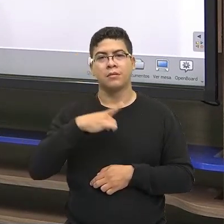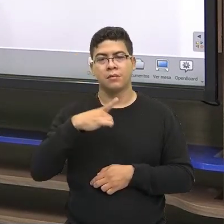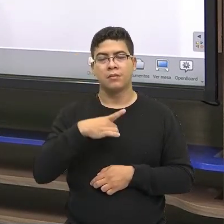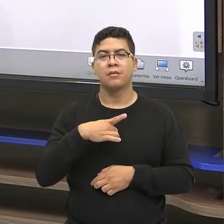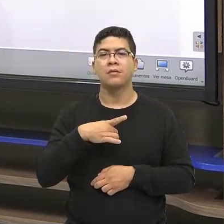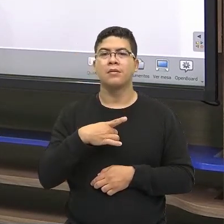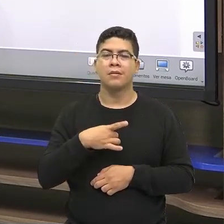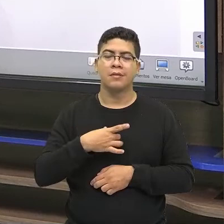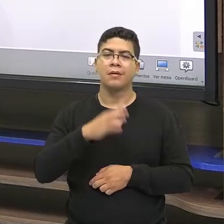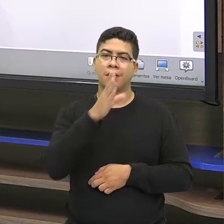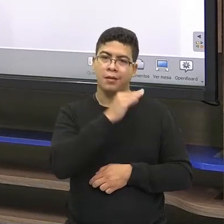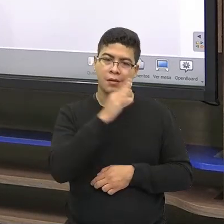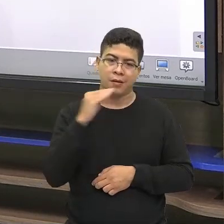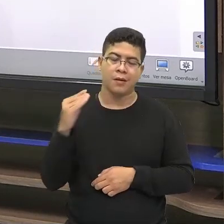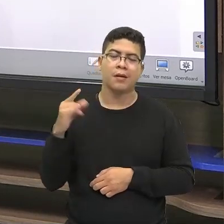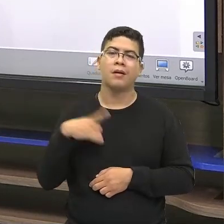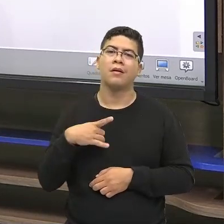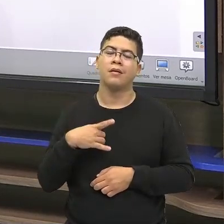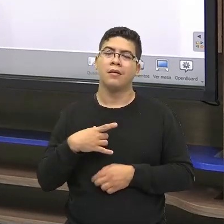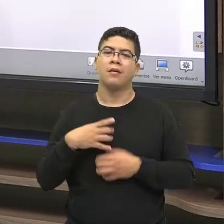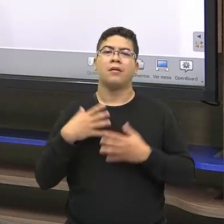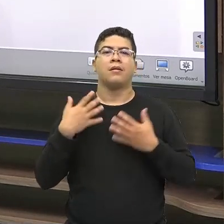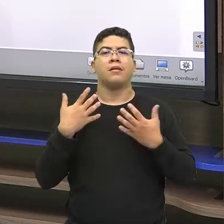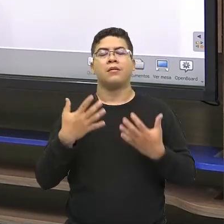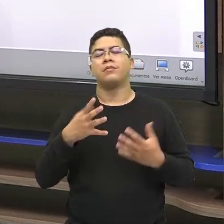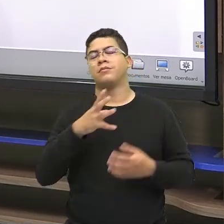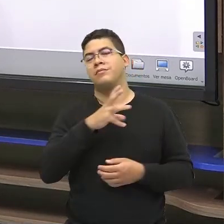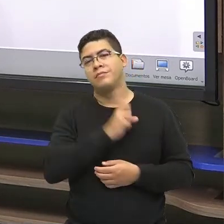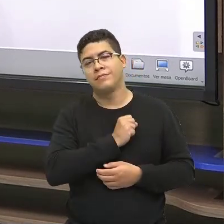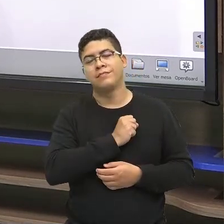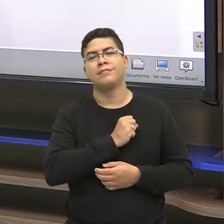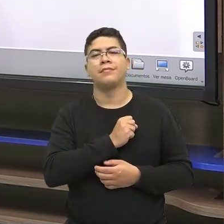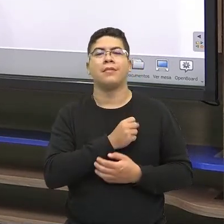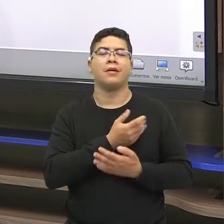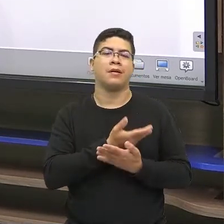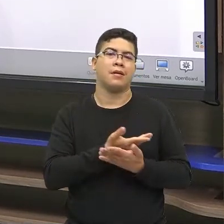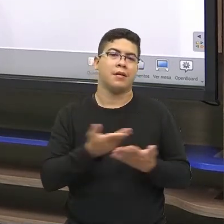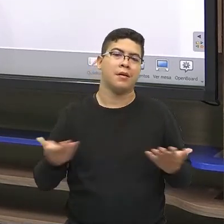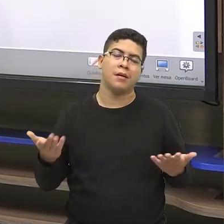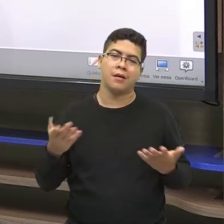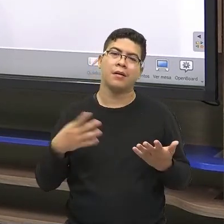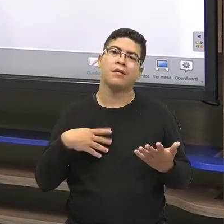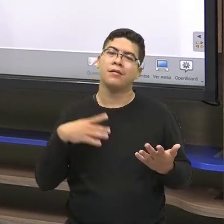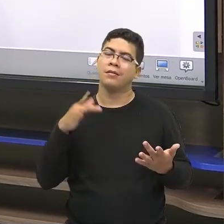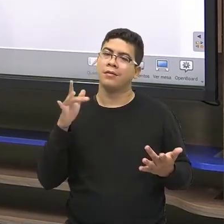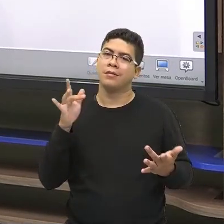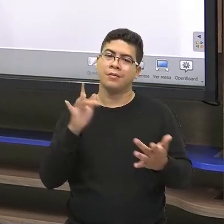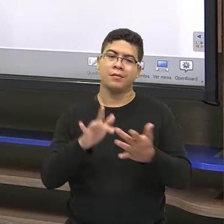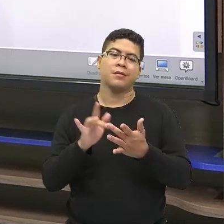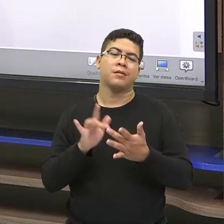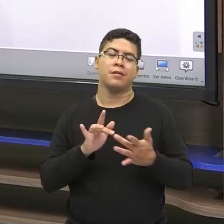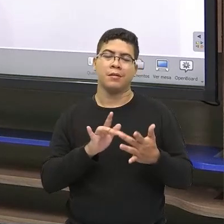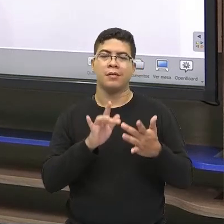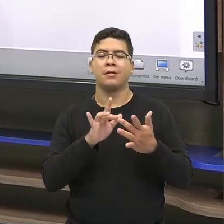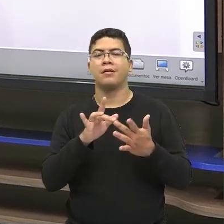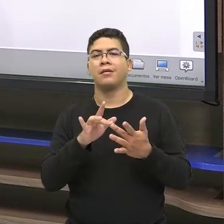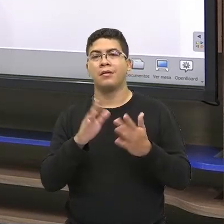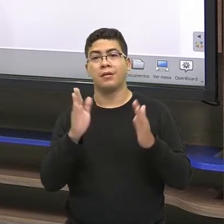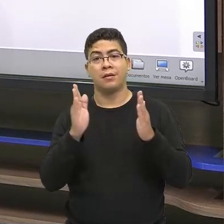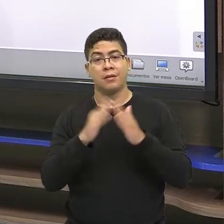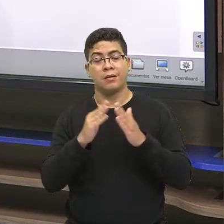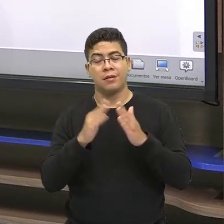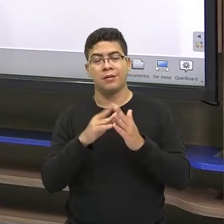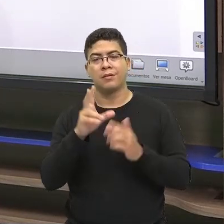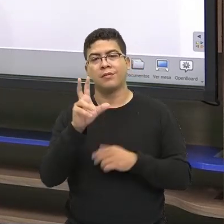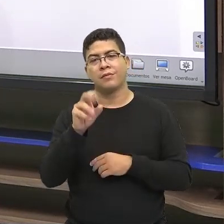sua infância, falava muito do seu avô, né? Pelo o poema, a gente identifica que ele gostava muito da casa dos avós.